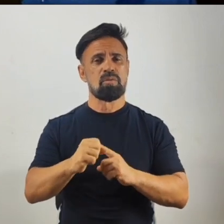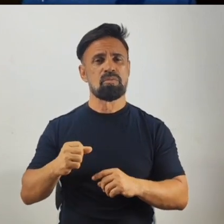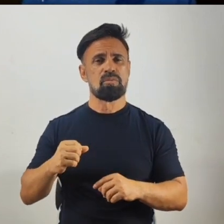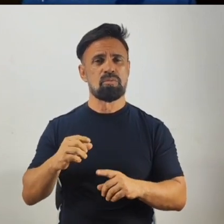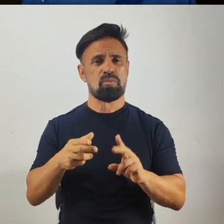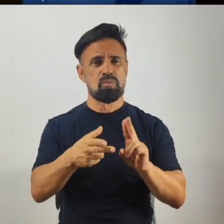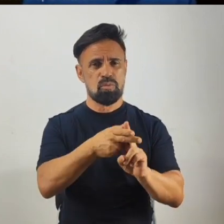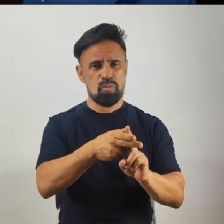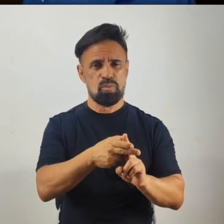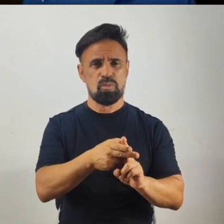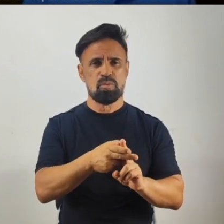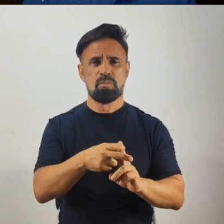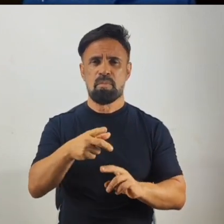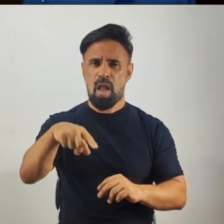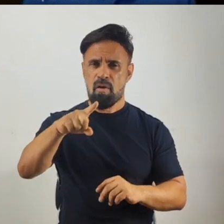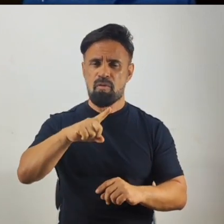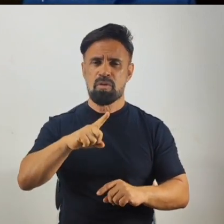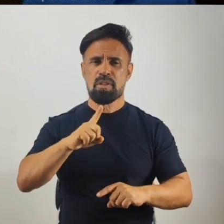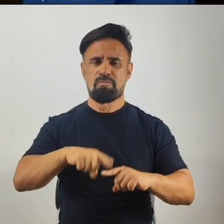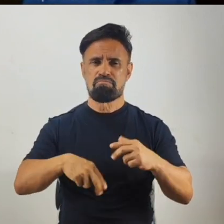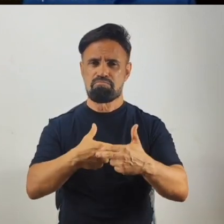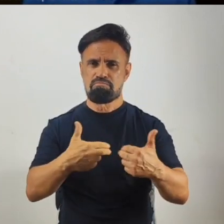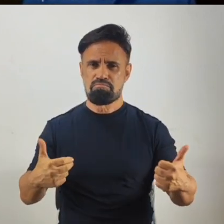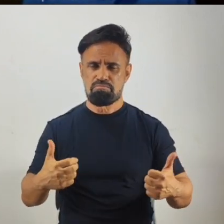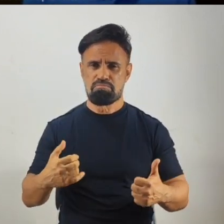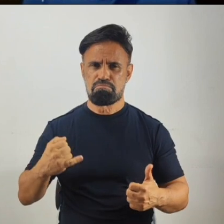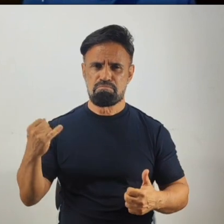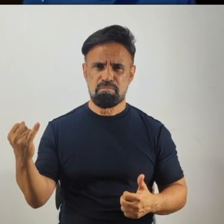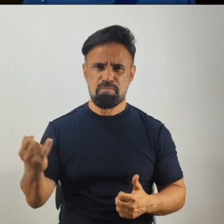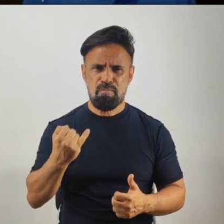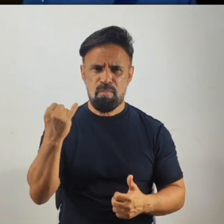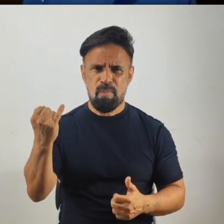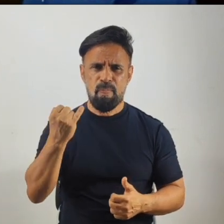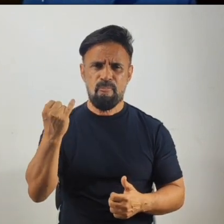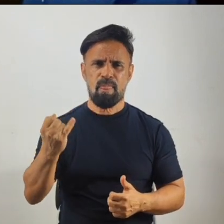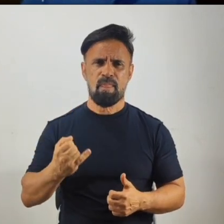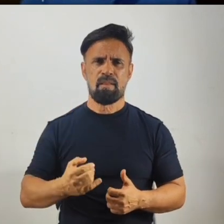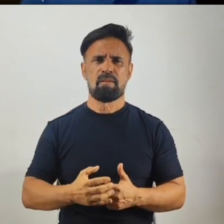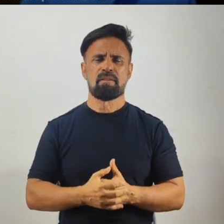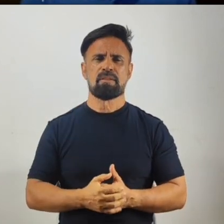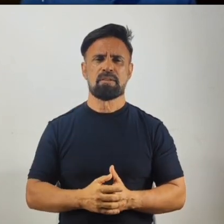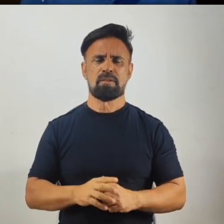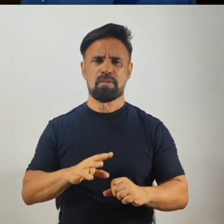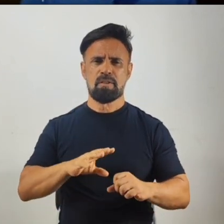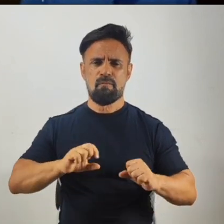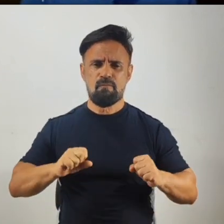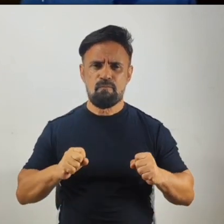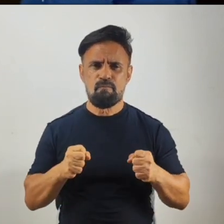de participação social no SUS seja para vocês um instrumento